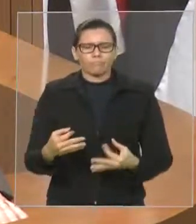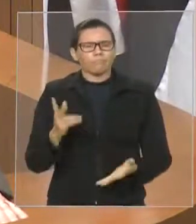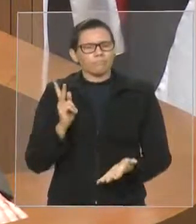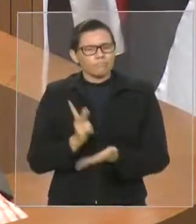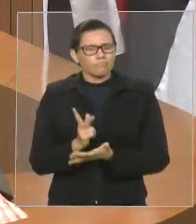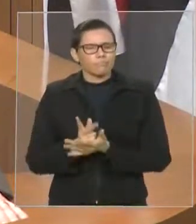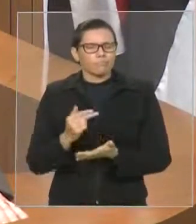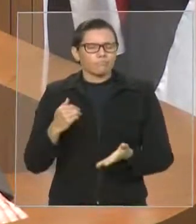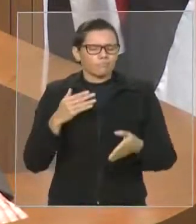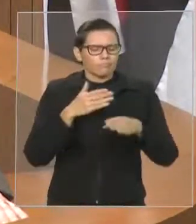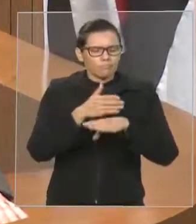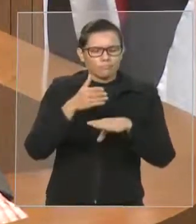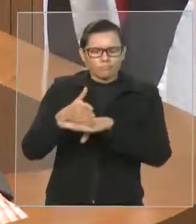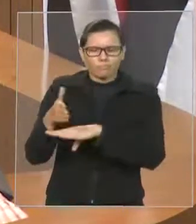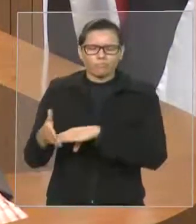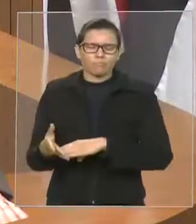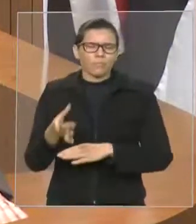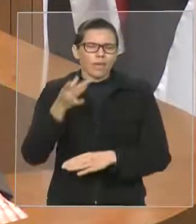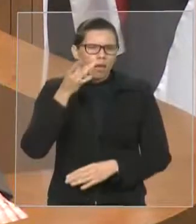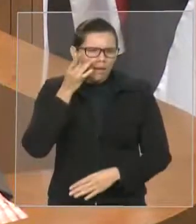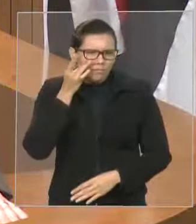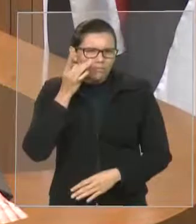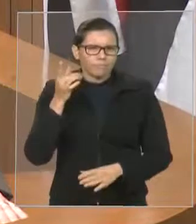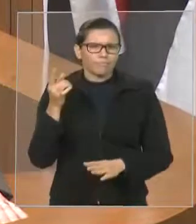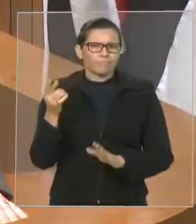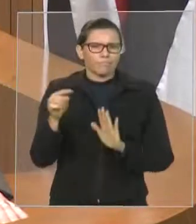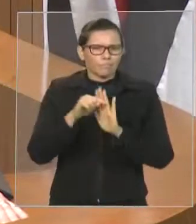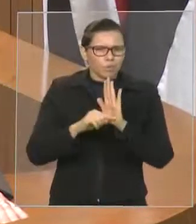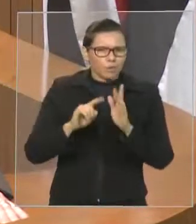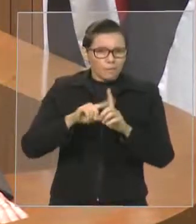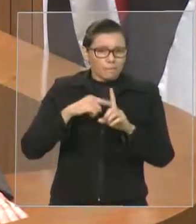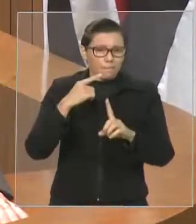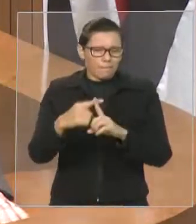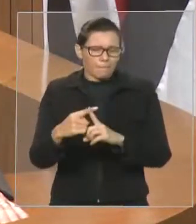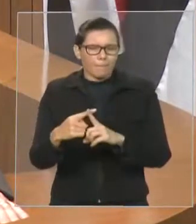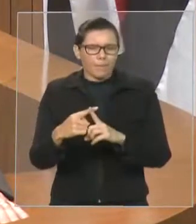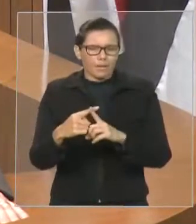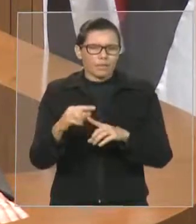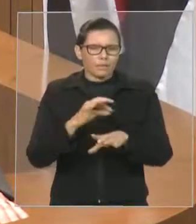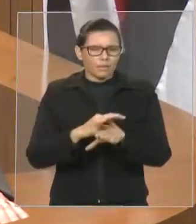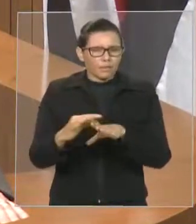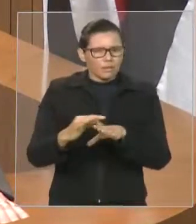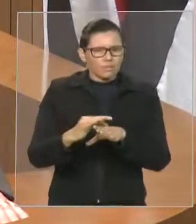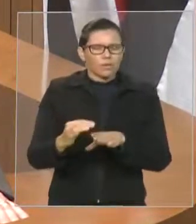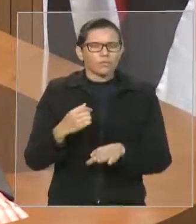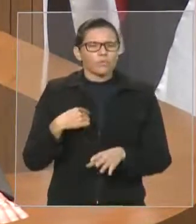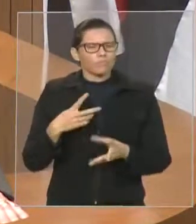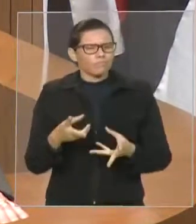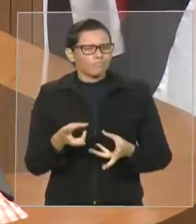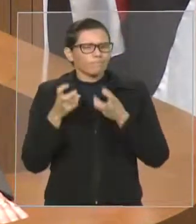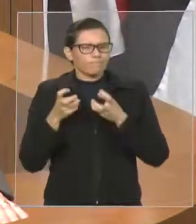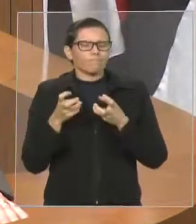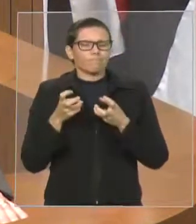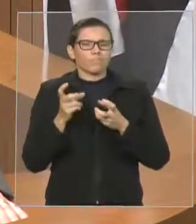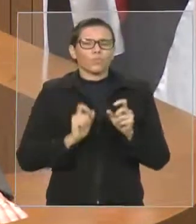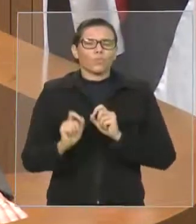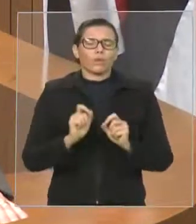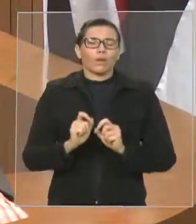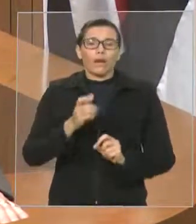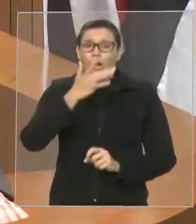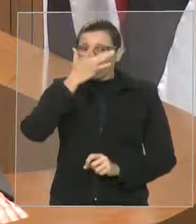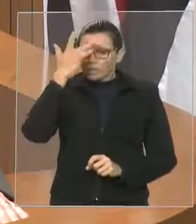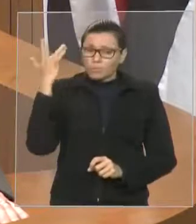me deixa muito feliz ver a expressão das pessoas que, em alguns casos, já tinham até perdido